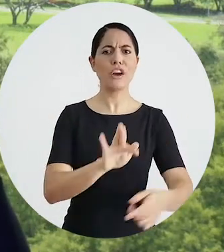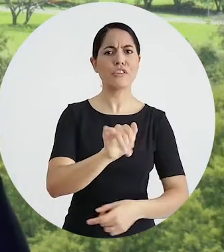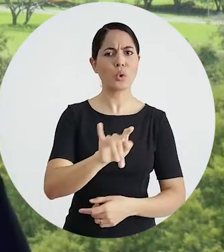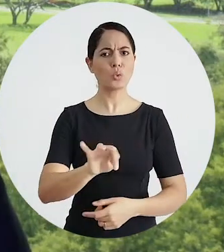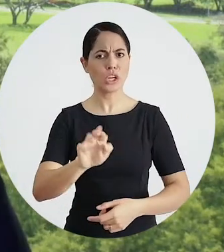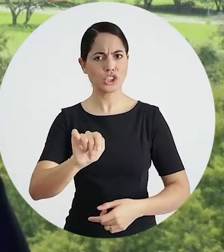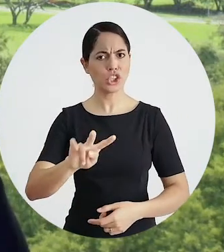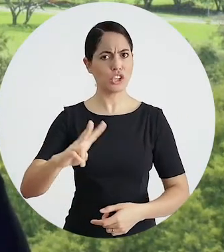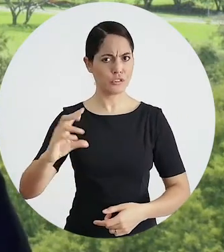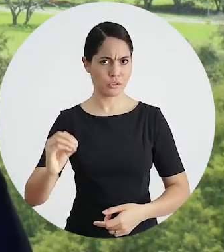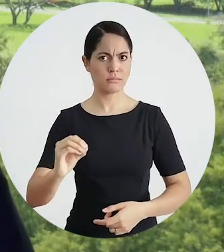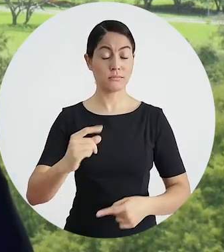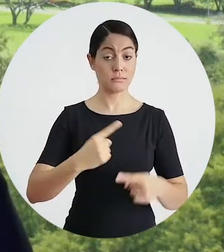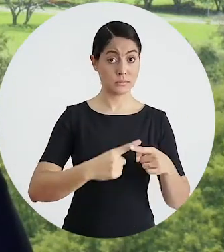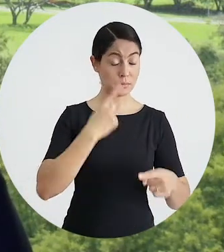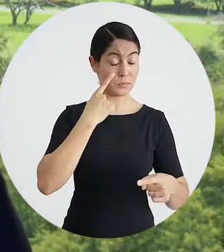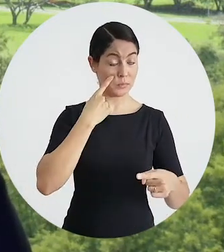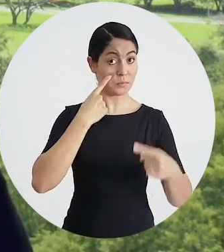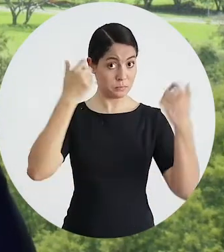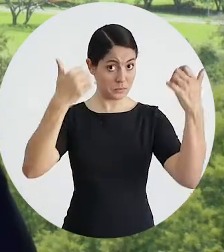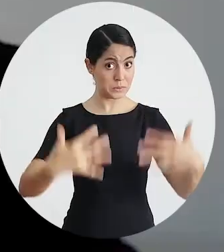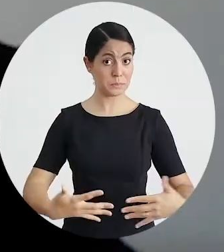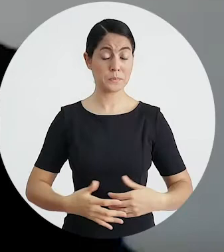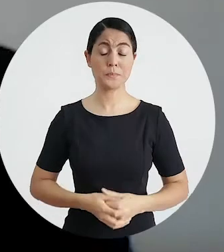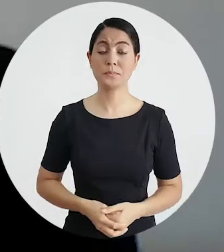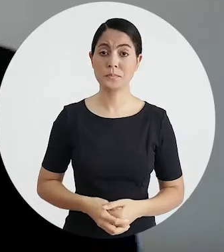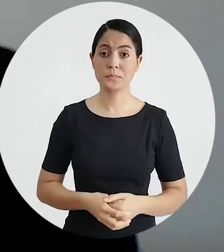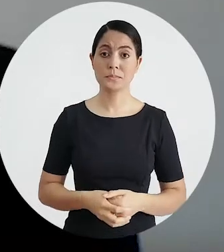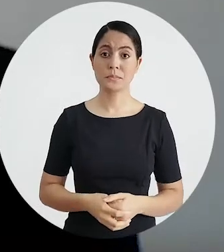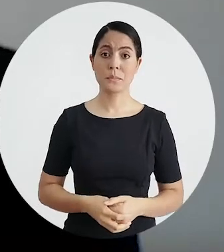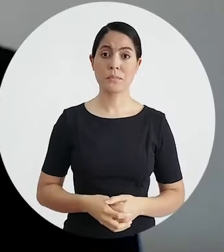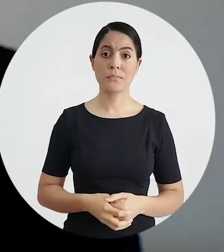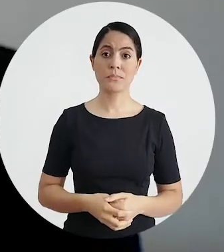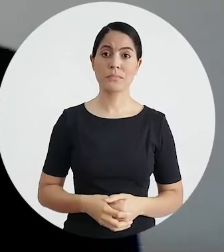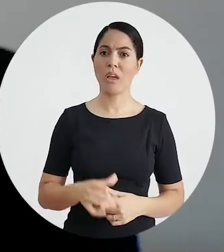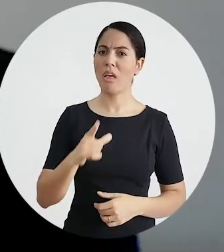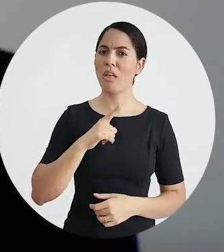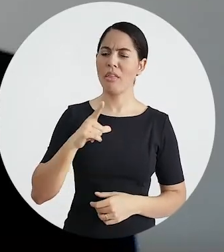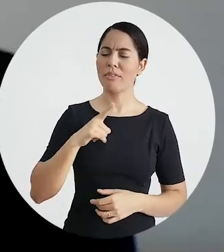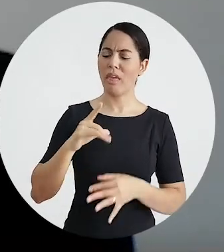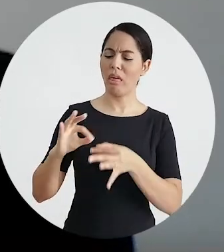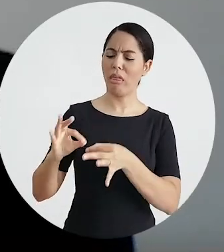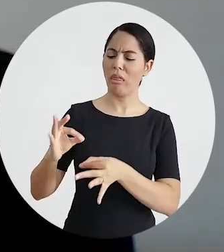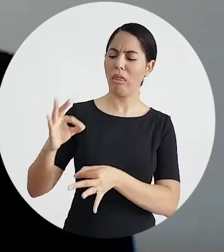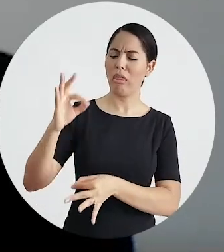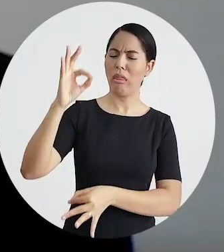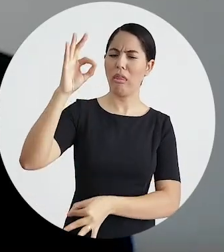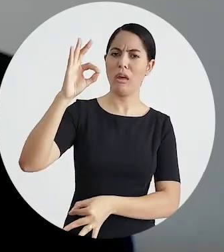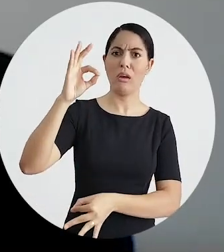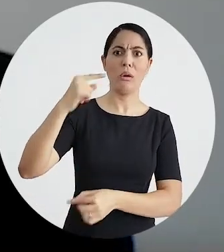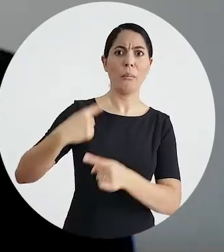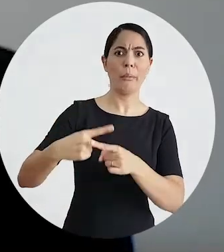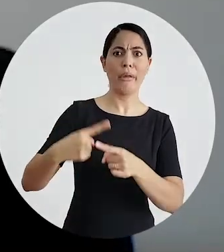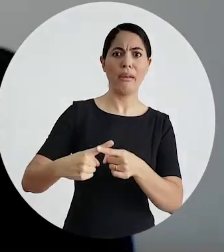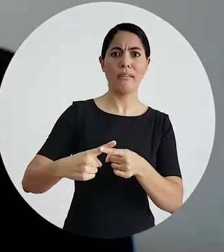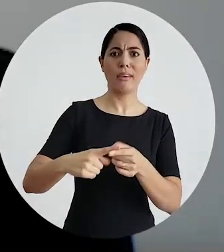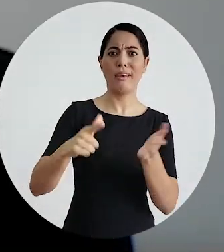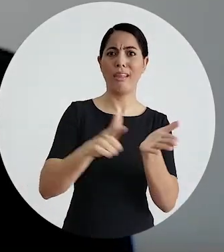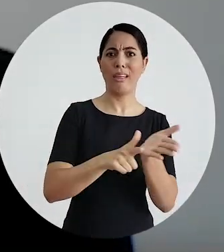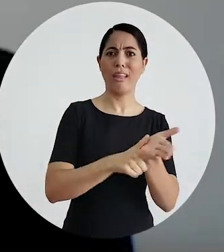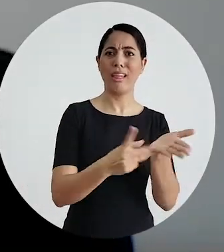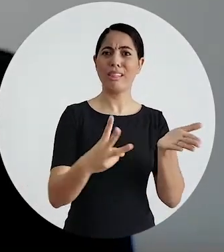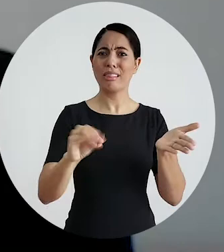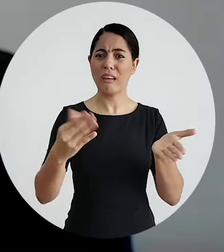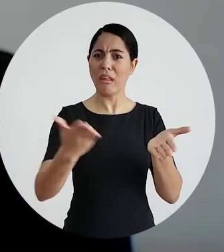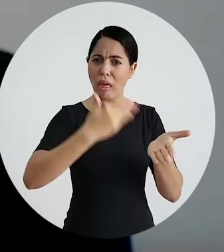as inconsistências na ferramenta. O parecer é longo, são mais de 30 páginas.